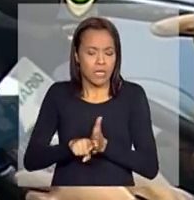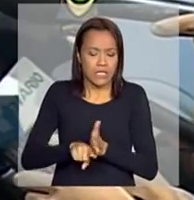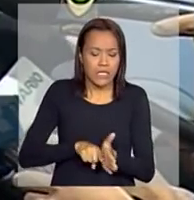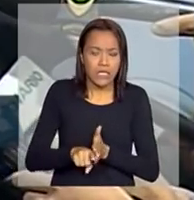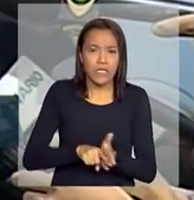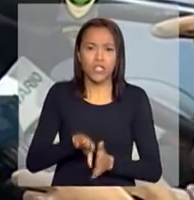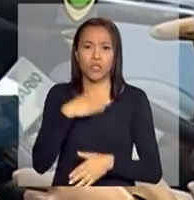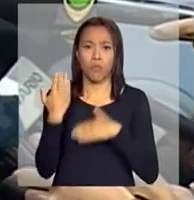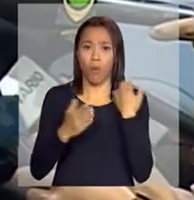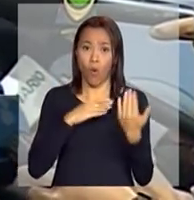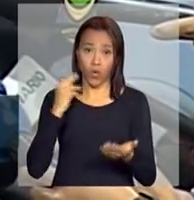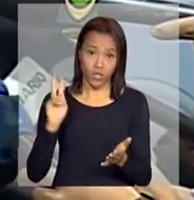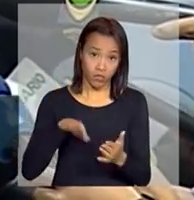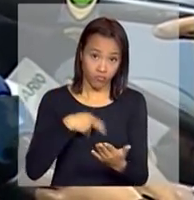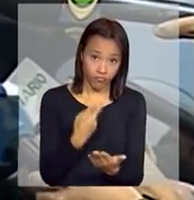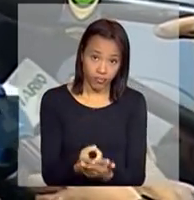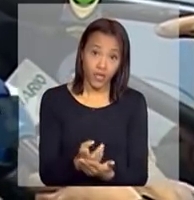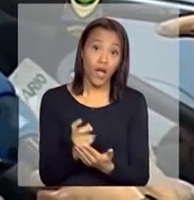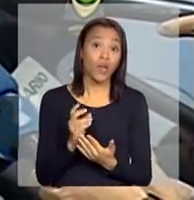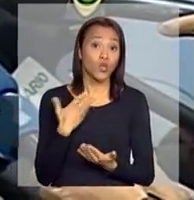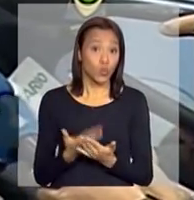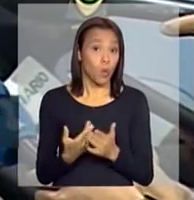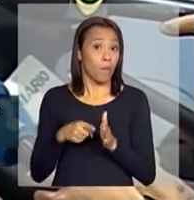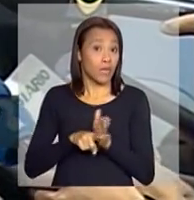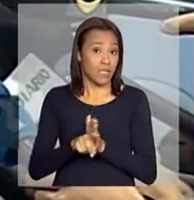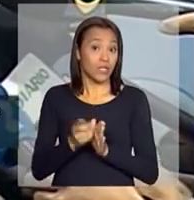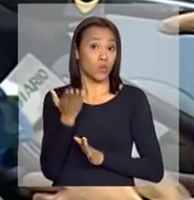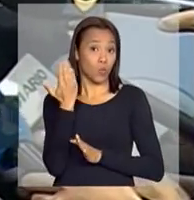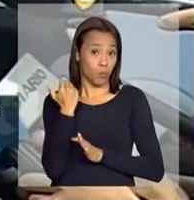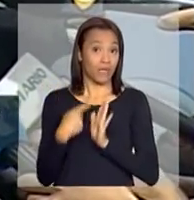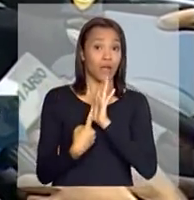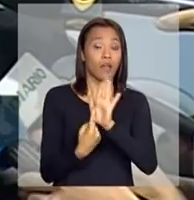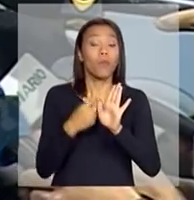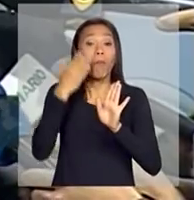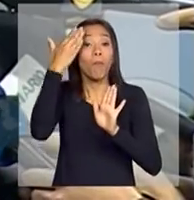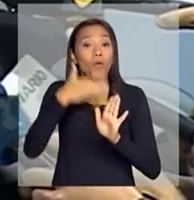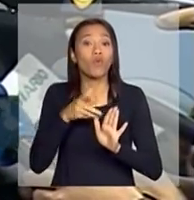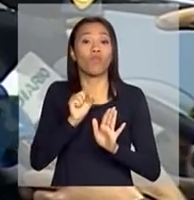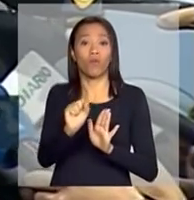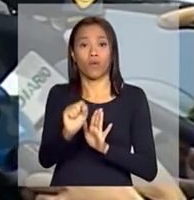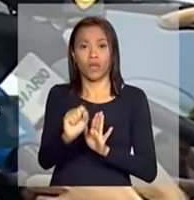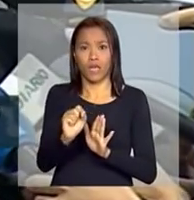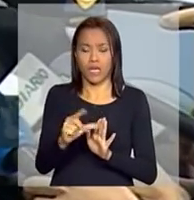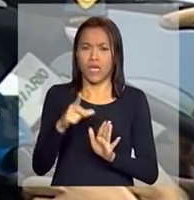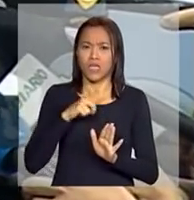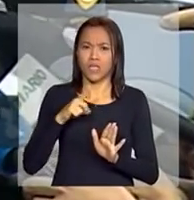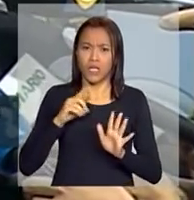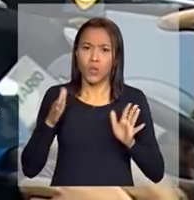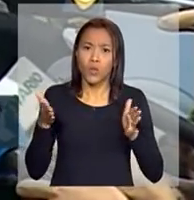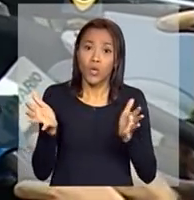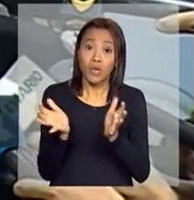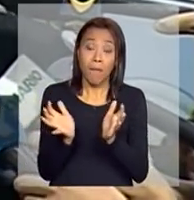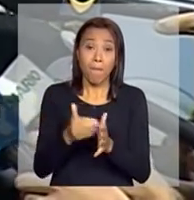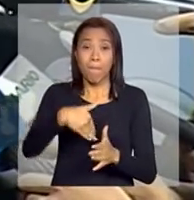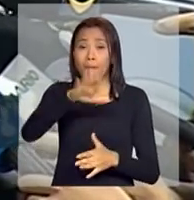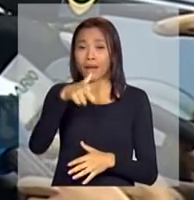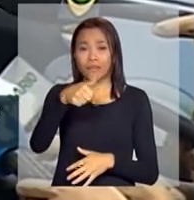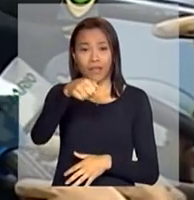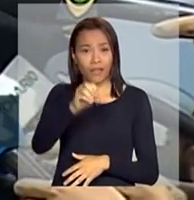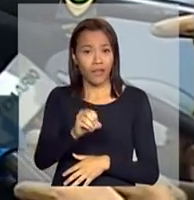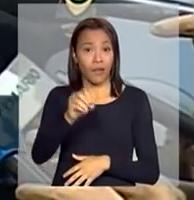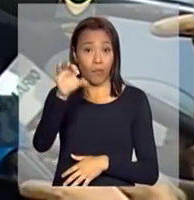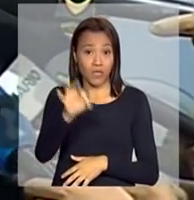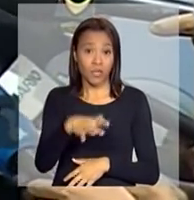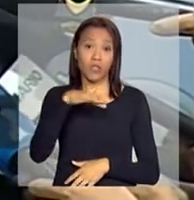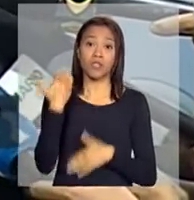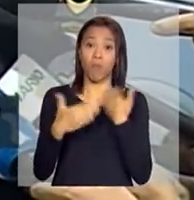óbitos que o Ministério da Saúde realizou no ano passado mostrou exatamente isso. Uma proporção de maior de 70% dos